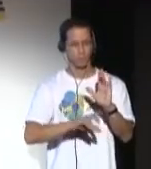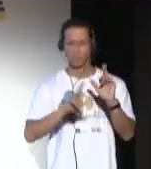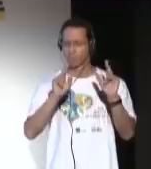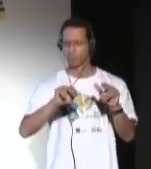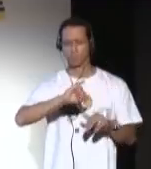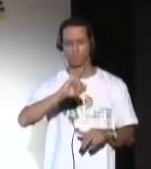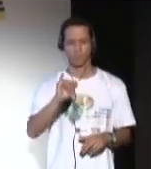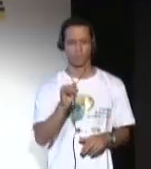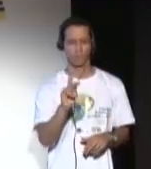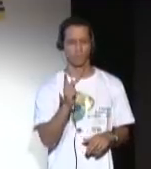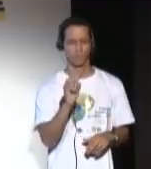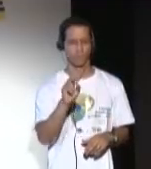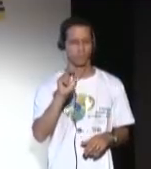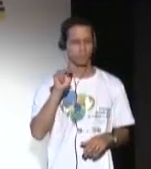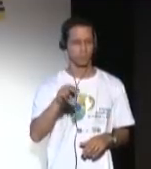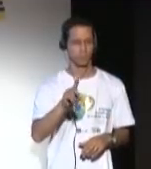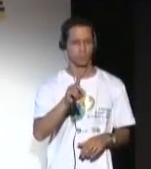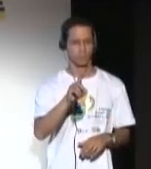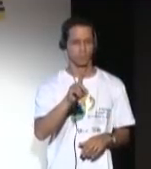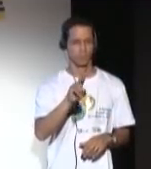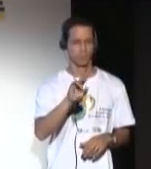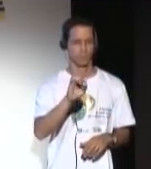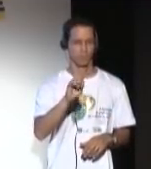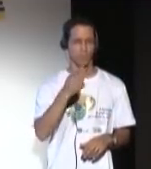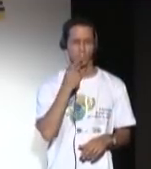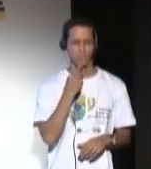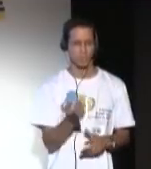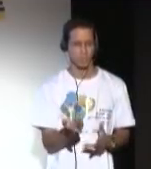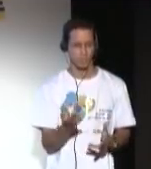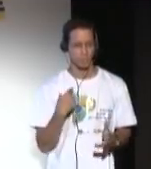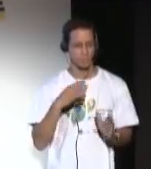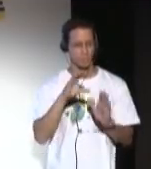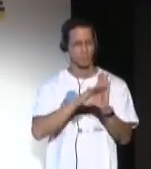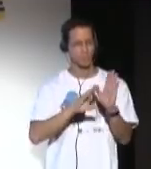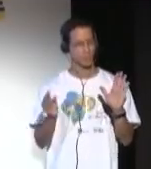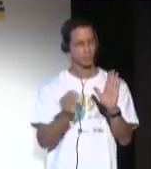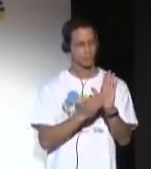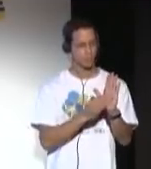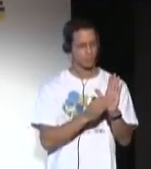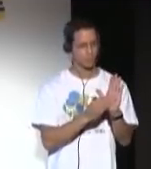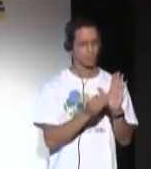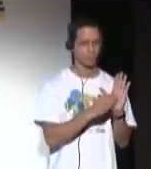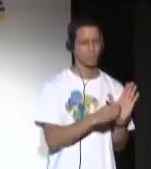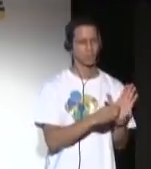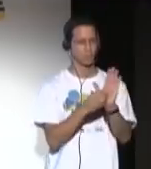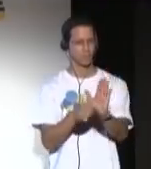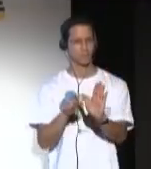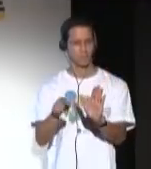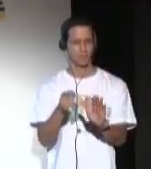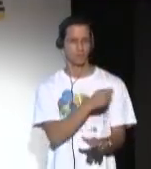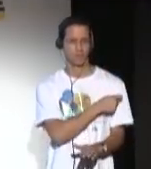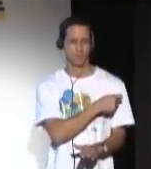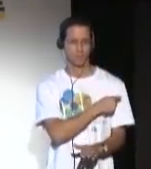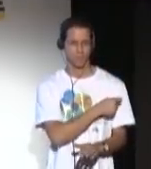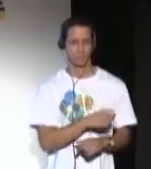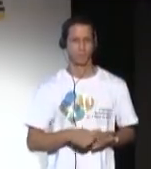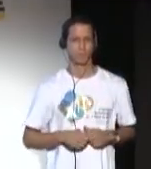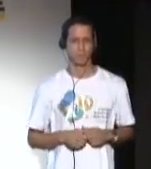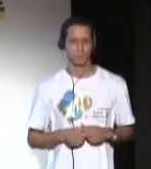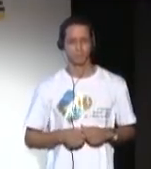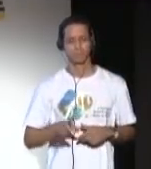fala. Você precisa incluir o aluno no currículo e precisa levar o currículo para o aluno. Então, é